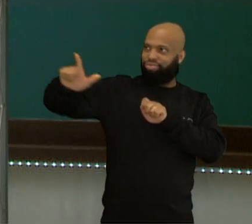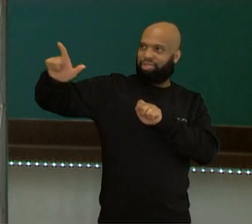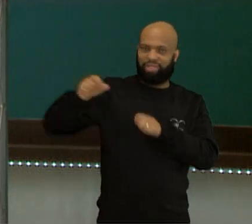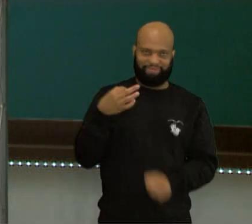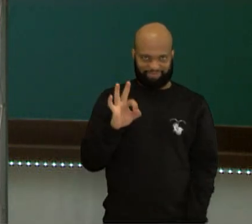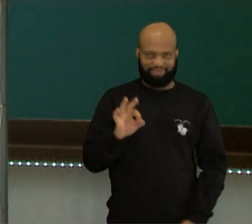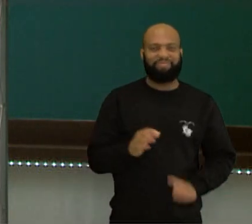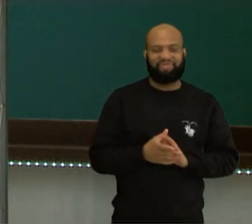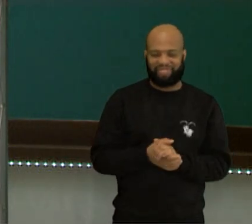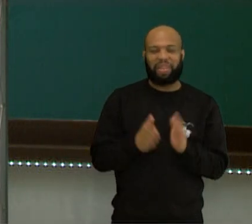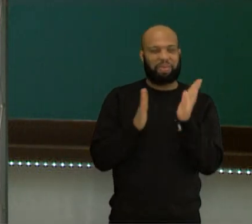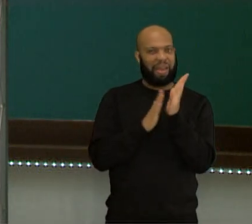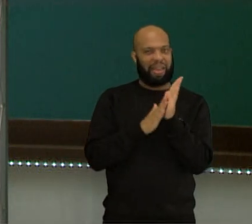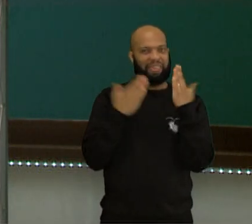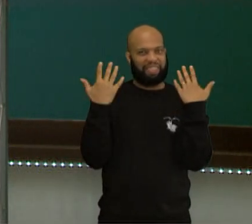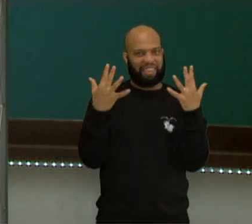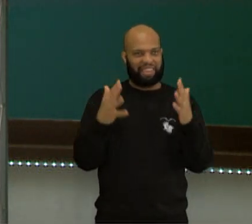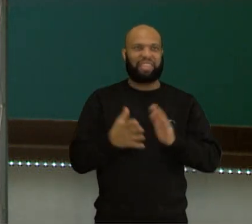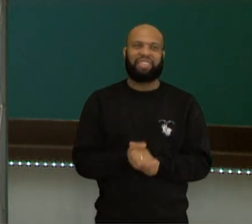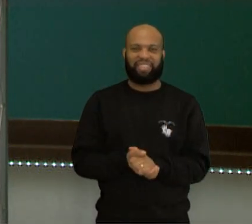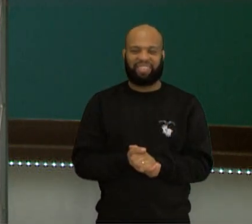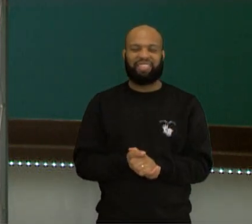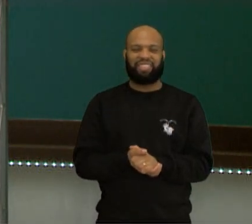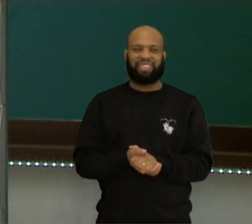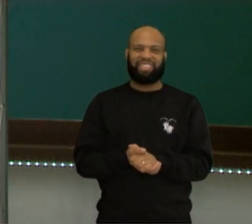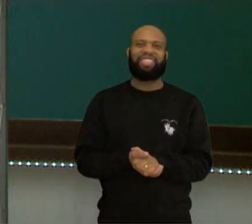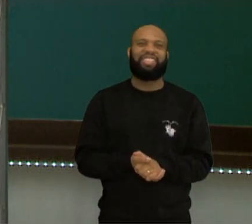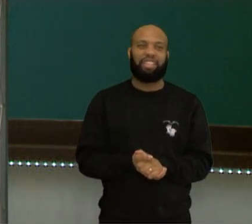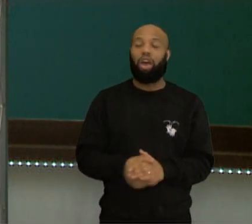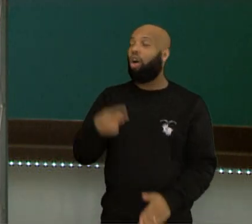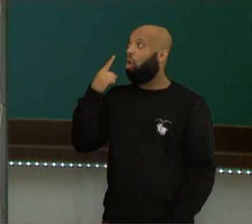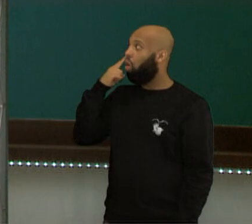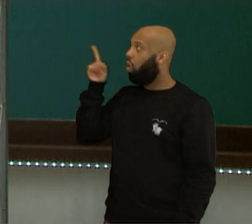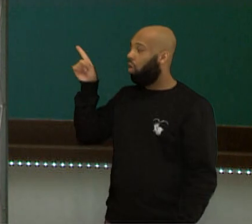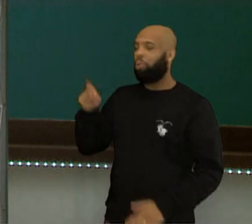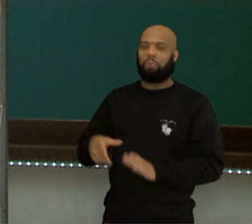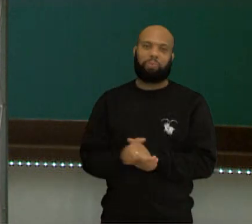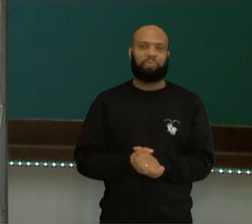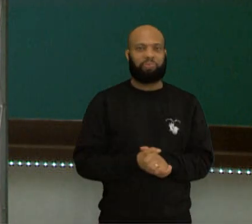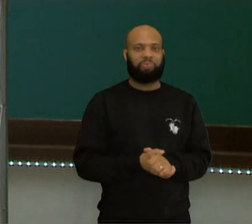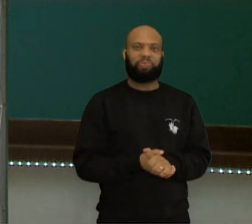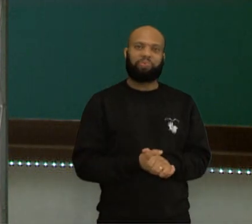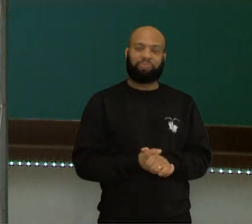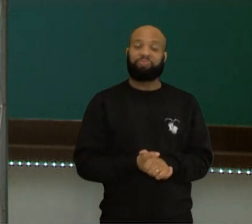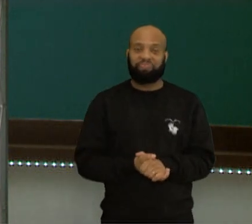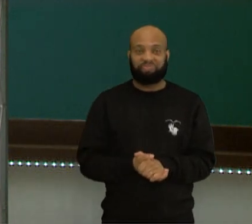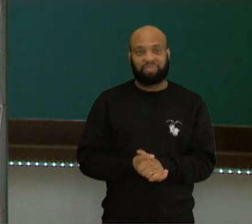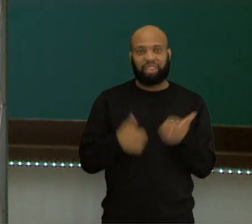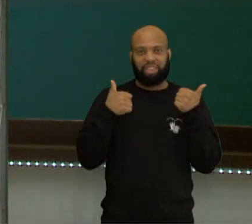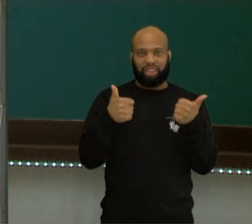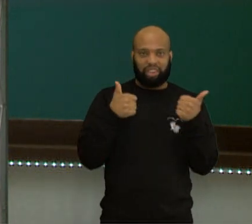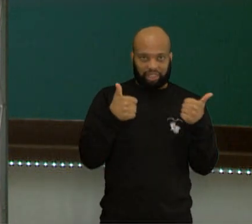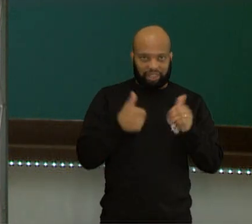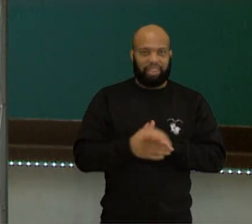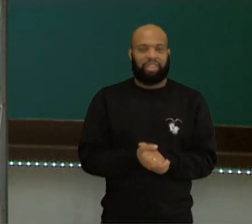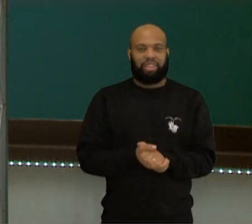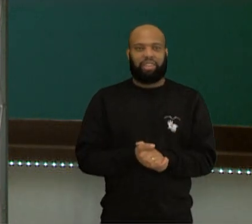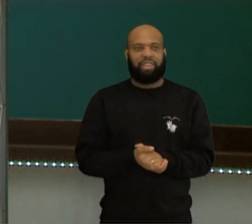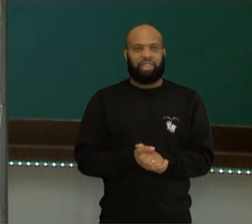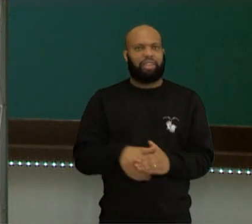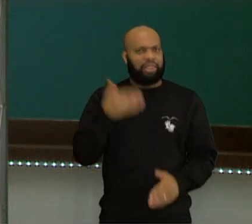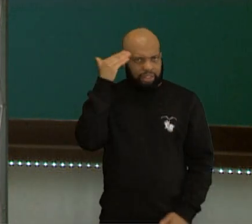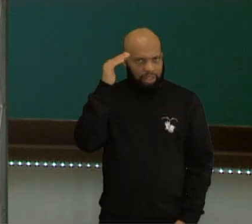do equipamento, né? Que quanto mais usa, mais precisa de manutenção, tá bom? E agora, olha só, né? Indique se